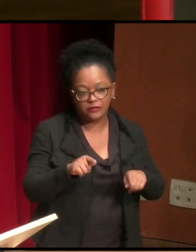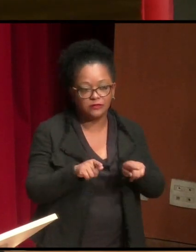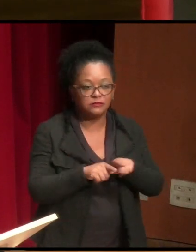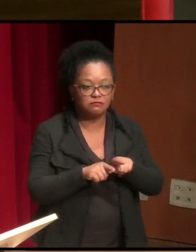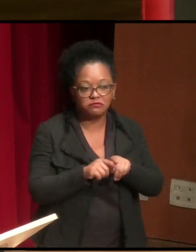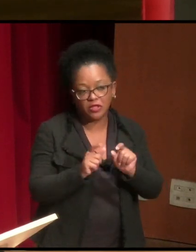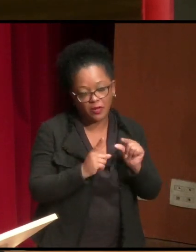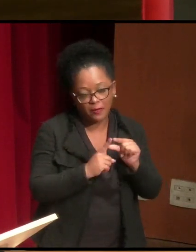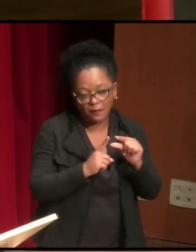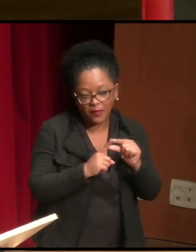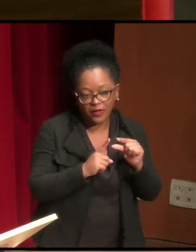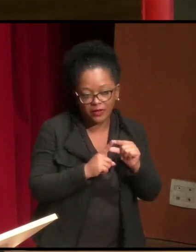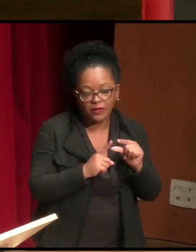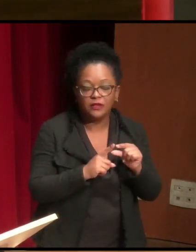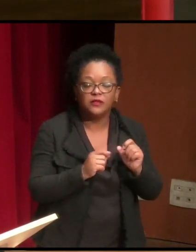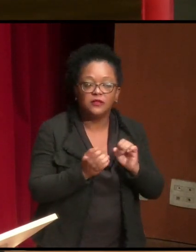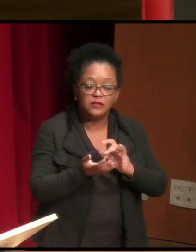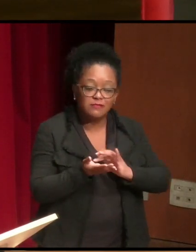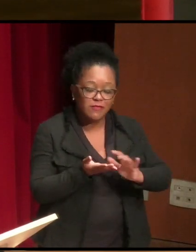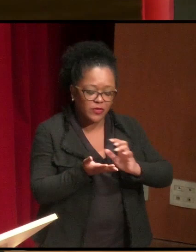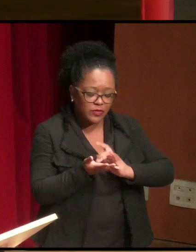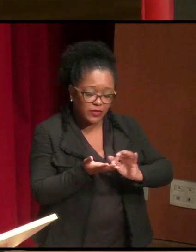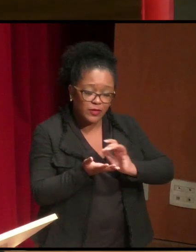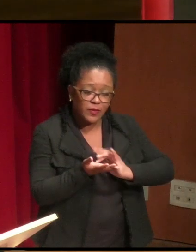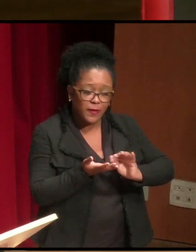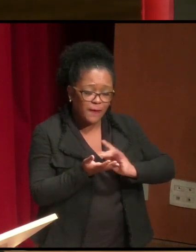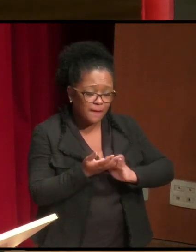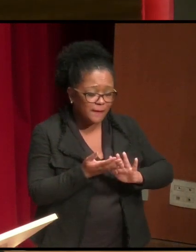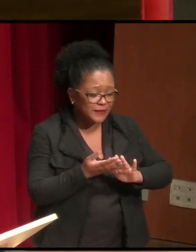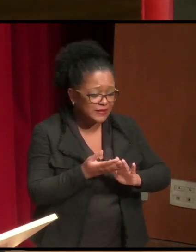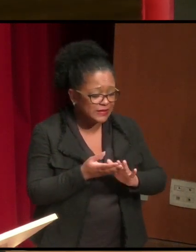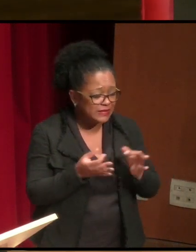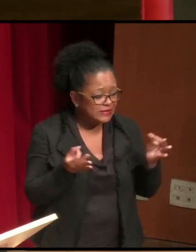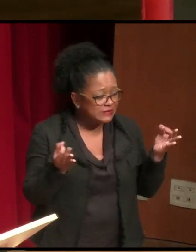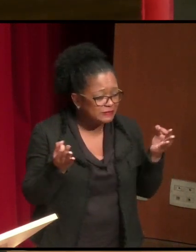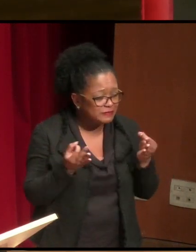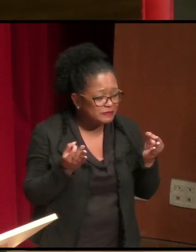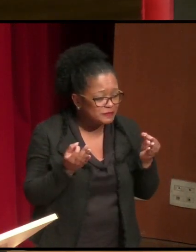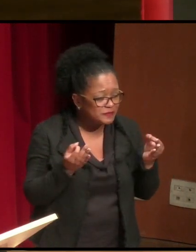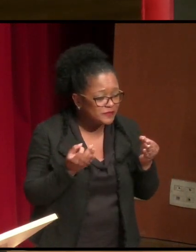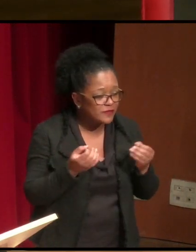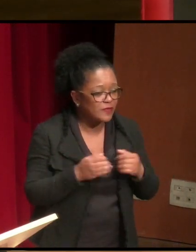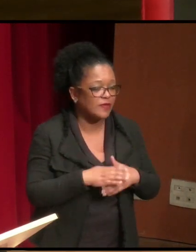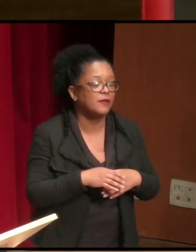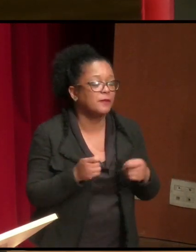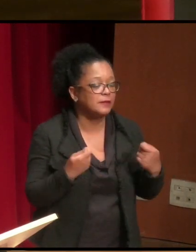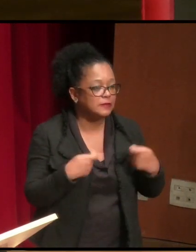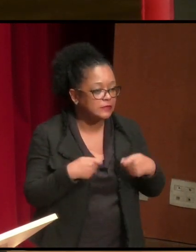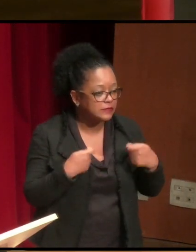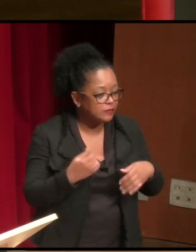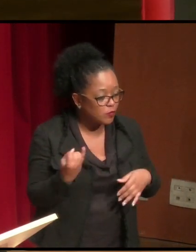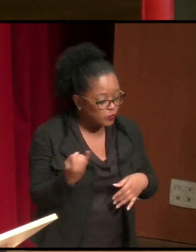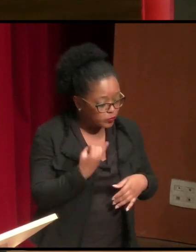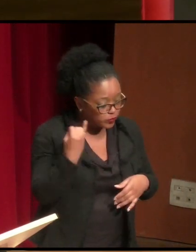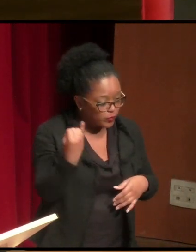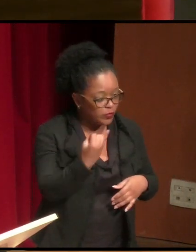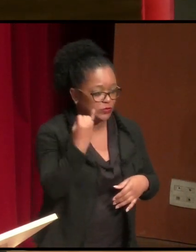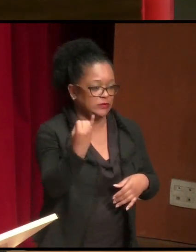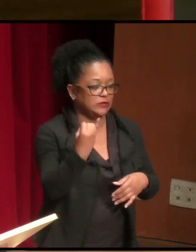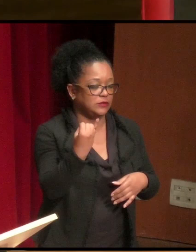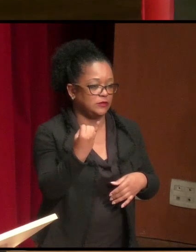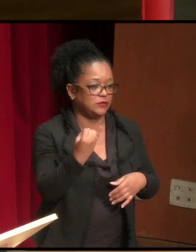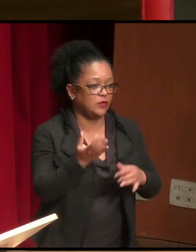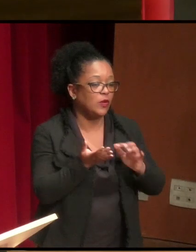Braille. Então, o Braille é essencial, é vital para a nossa conexão com a língua